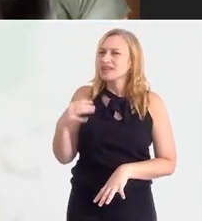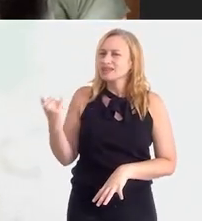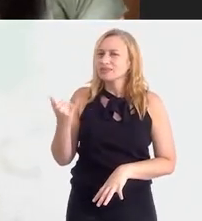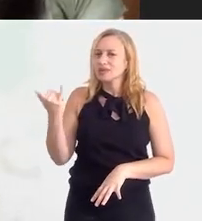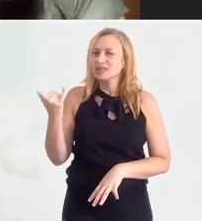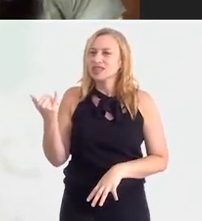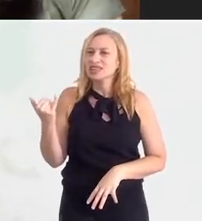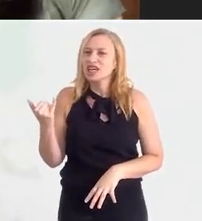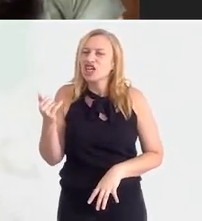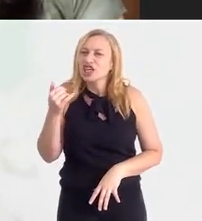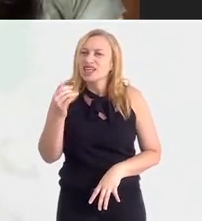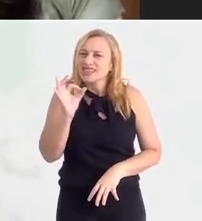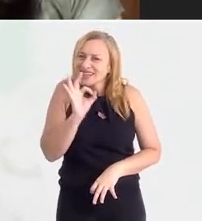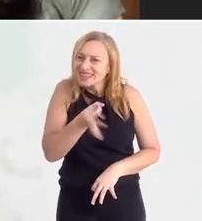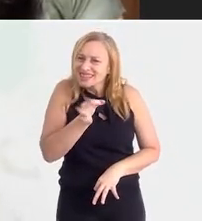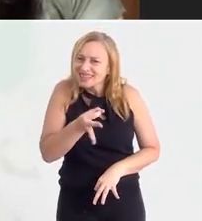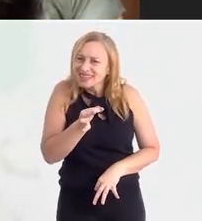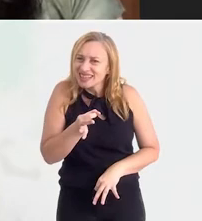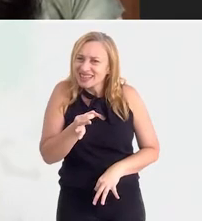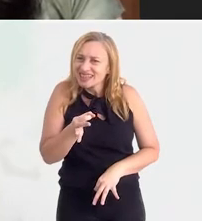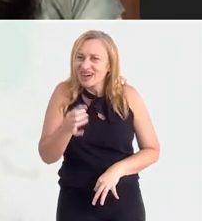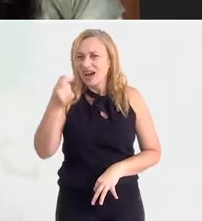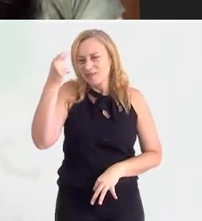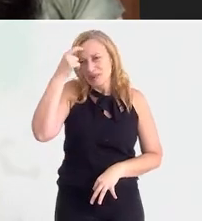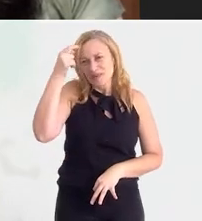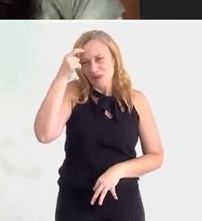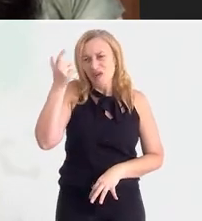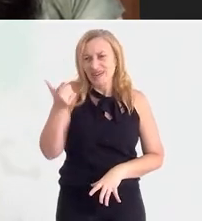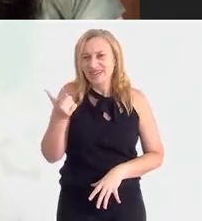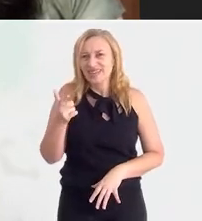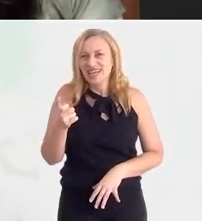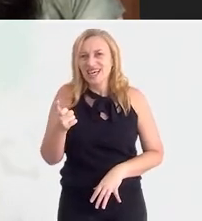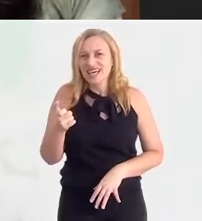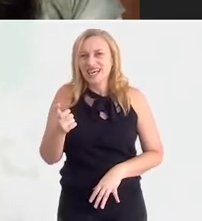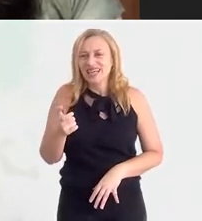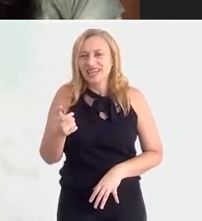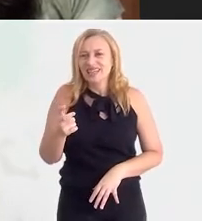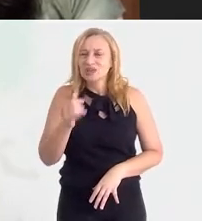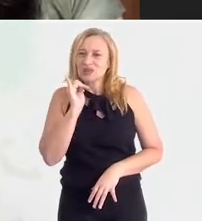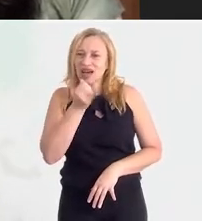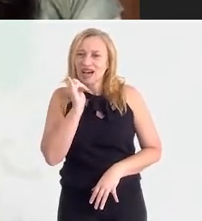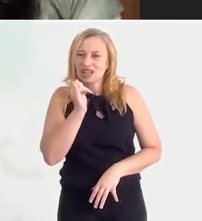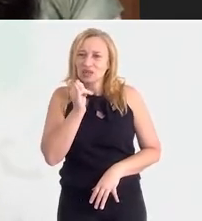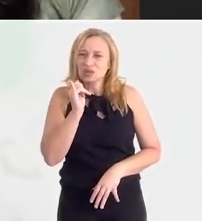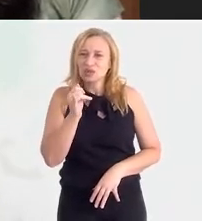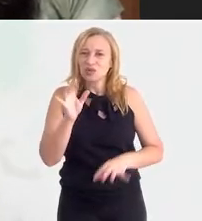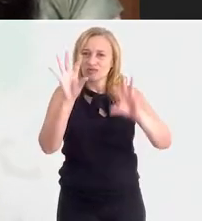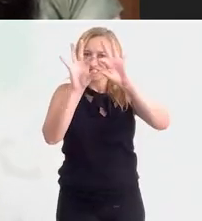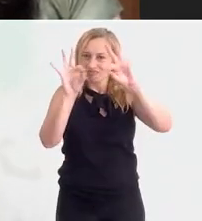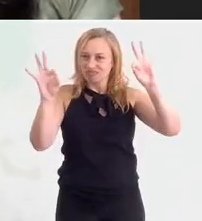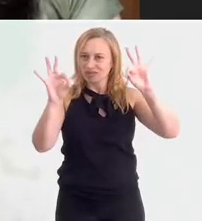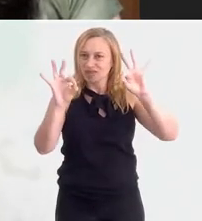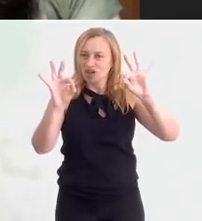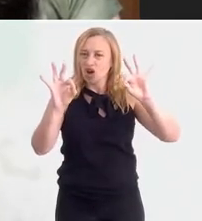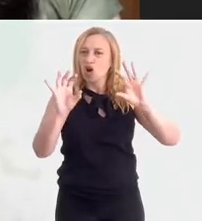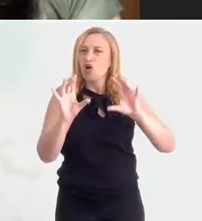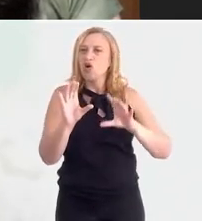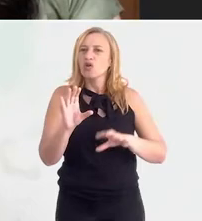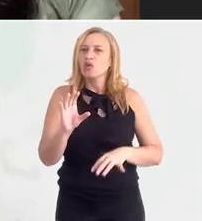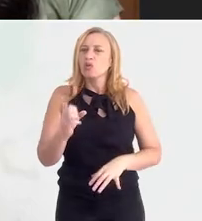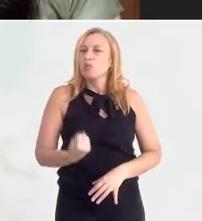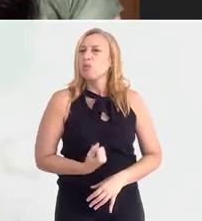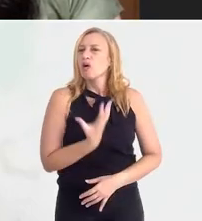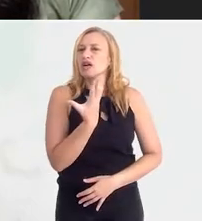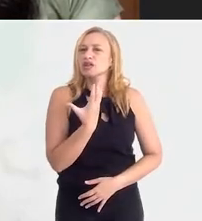é que, no fundo, em Memórias Póstumas de Brás Cubas, o narrador cita um verso de um